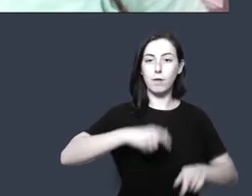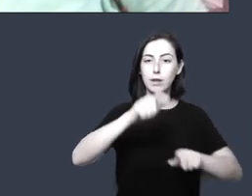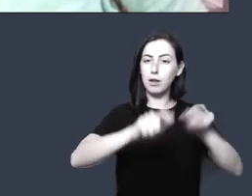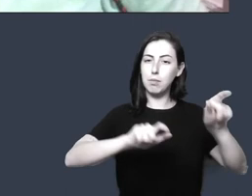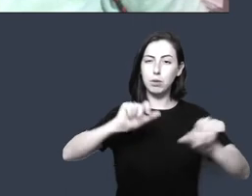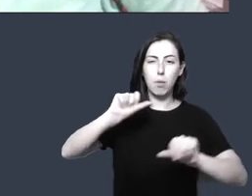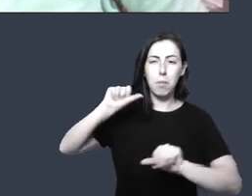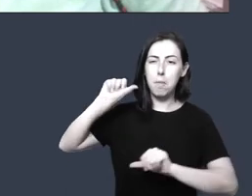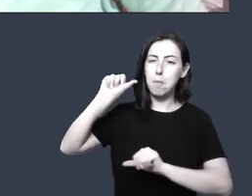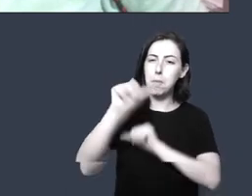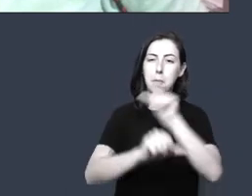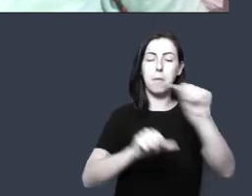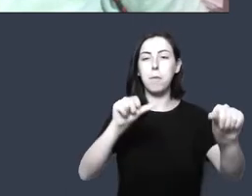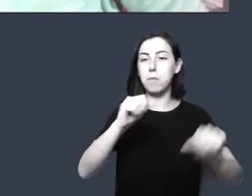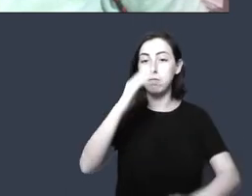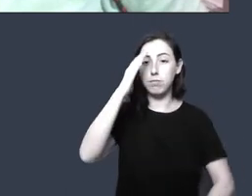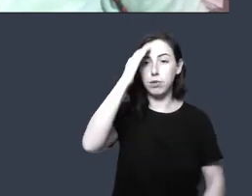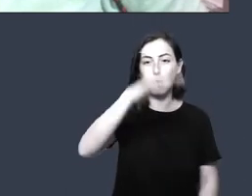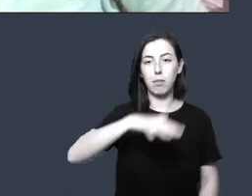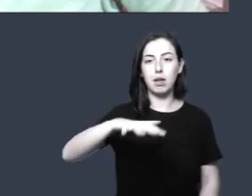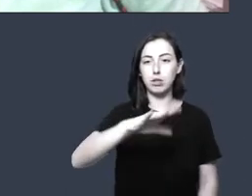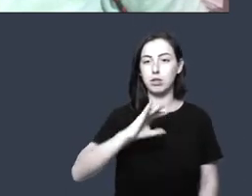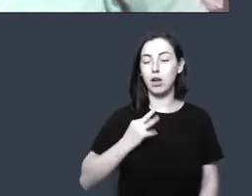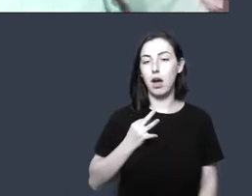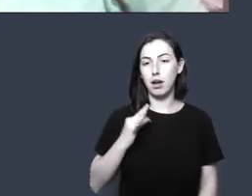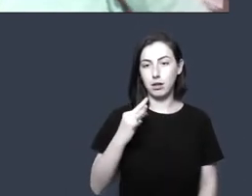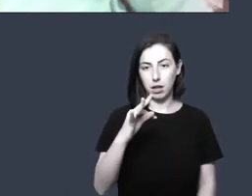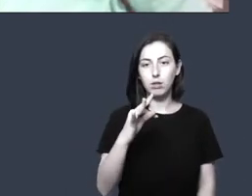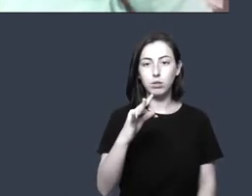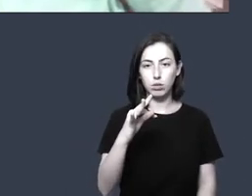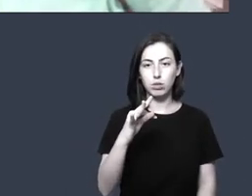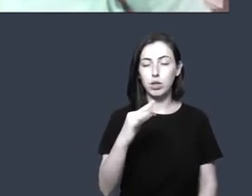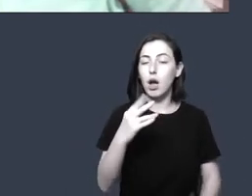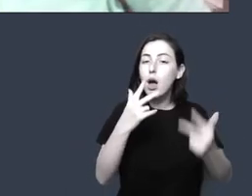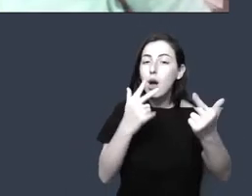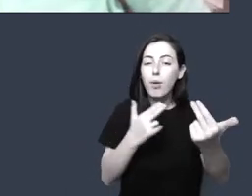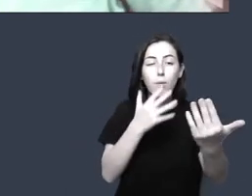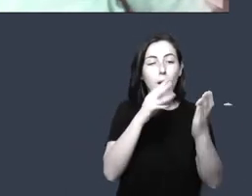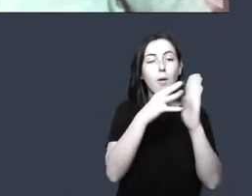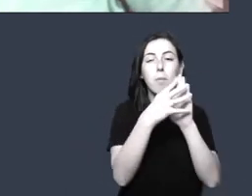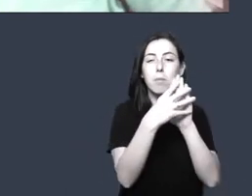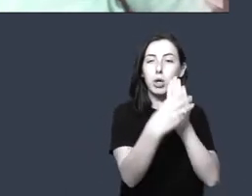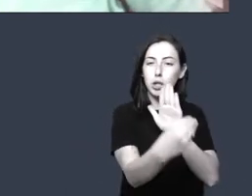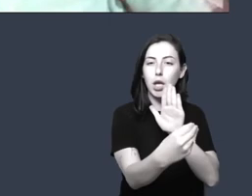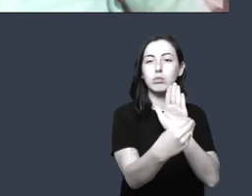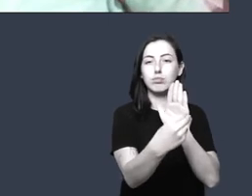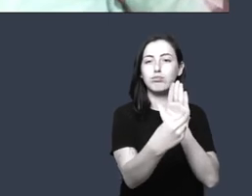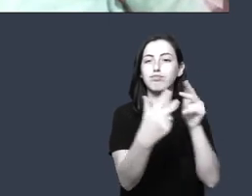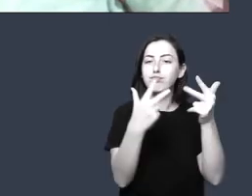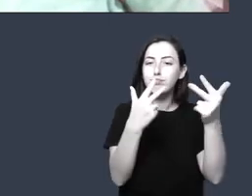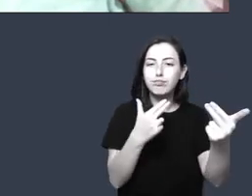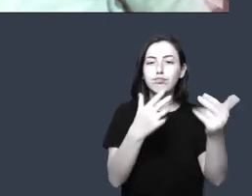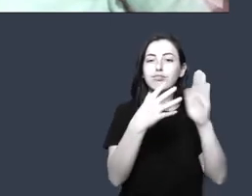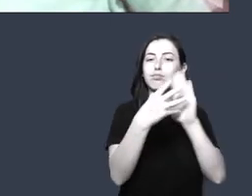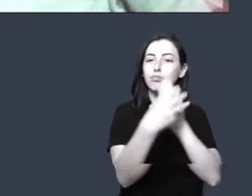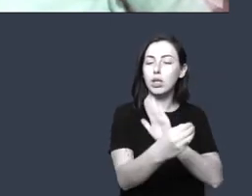área da tecnologia, né? Então, é o mesmo modelo, hein? Inclusive, ele segue esse mesmo modelo em que a gente